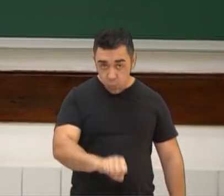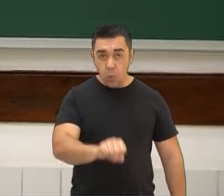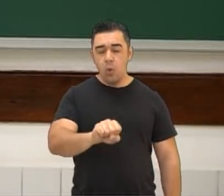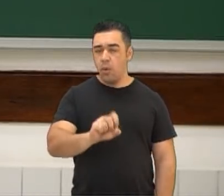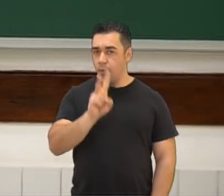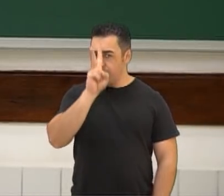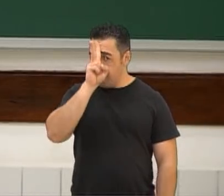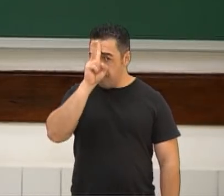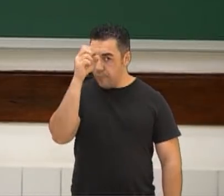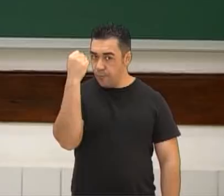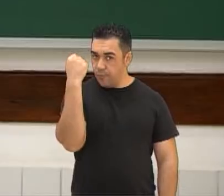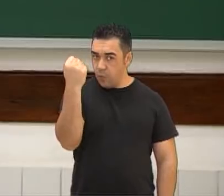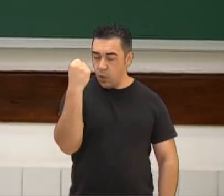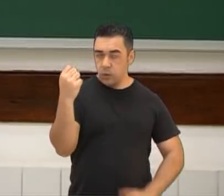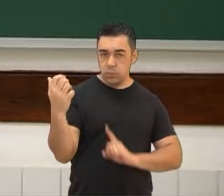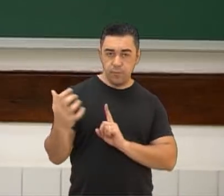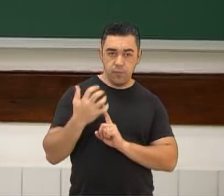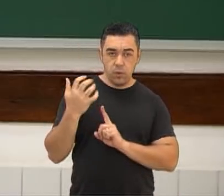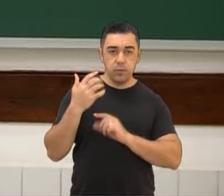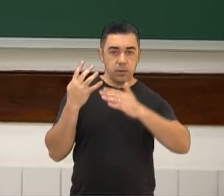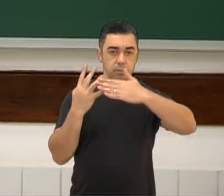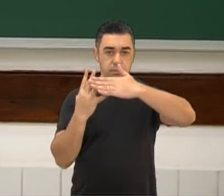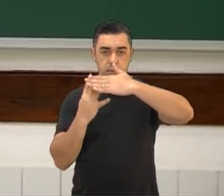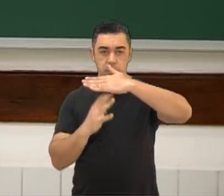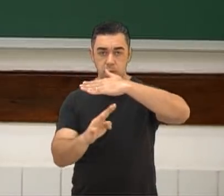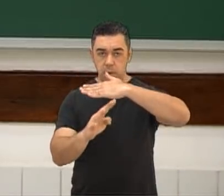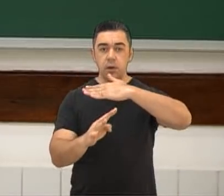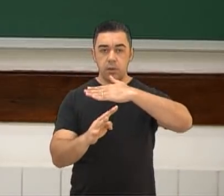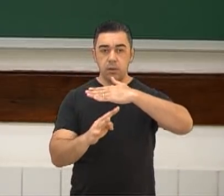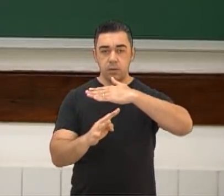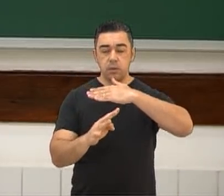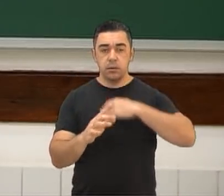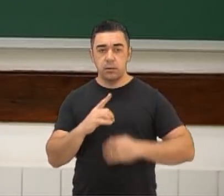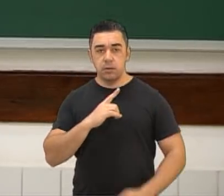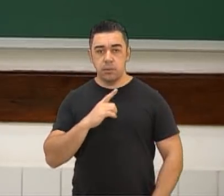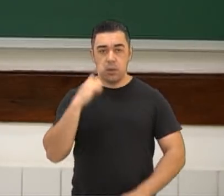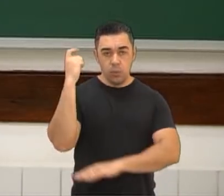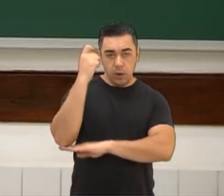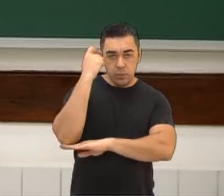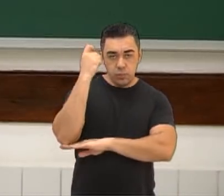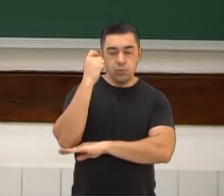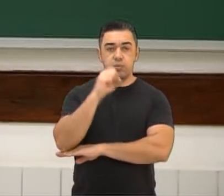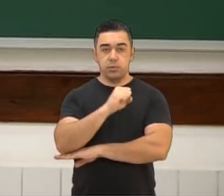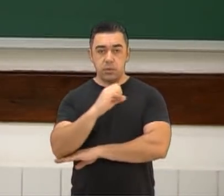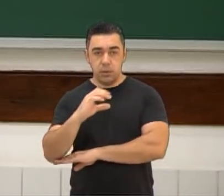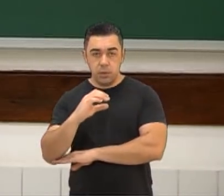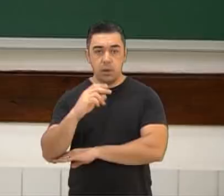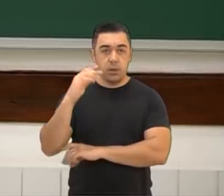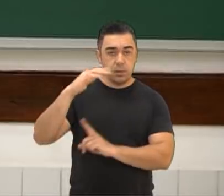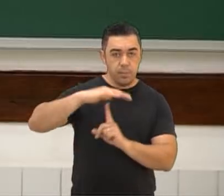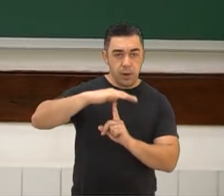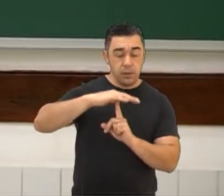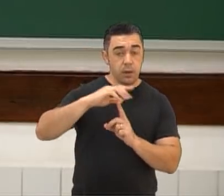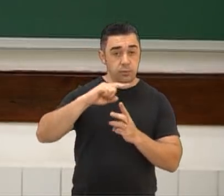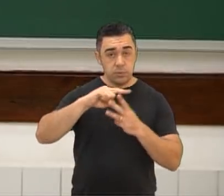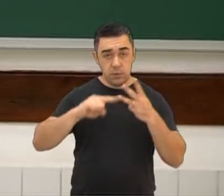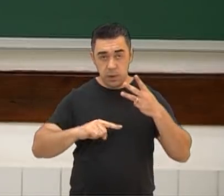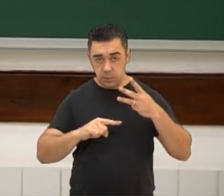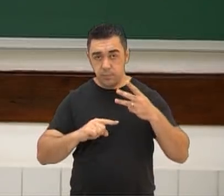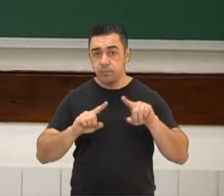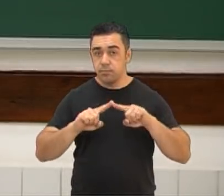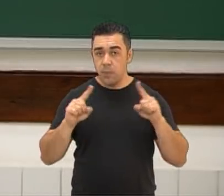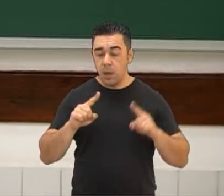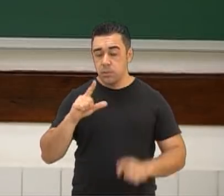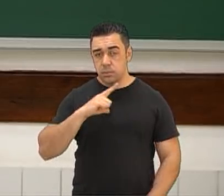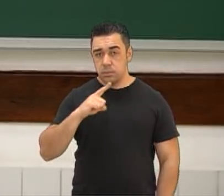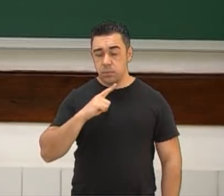influência em diversas áreas dos 3 estados da região sul, assim como em outras partes do Brasil. Mas neste caso aqui a gente tem